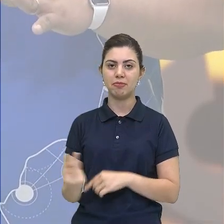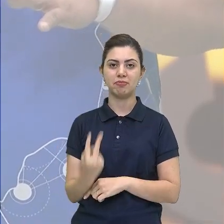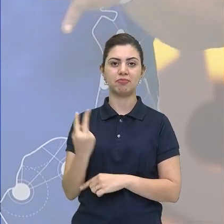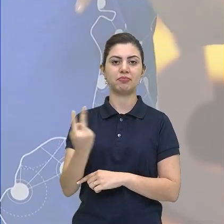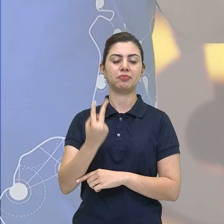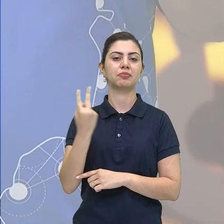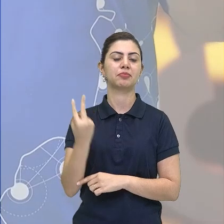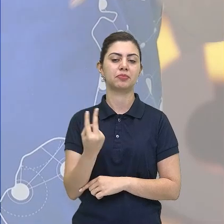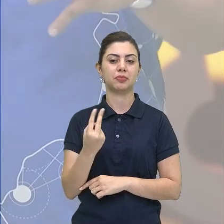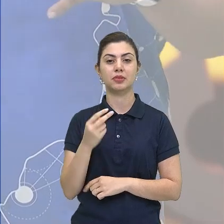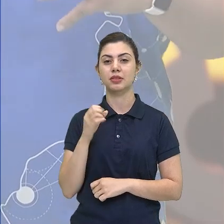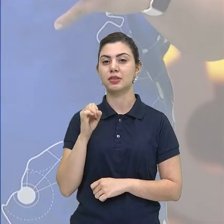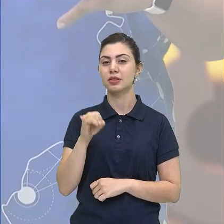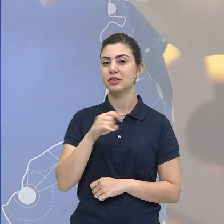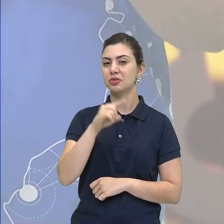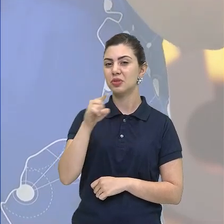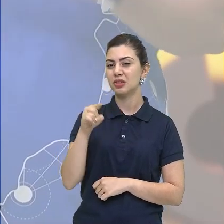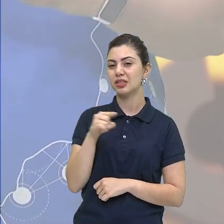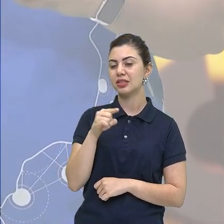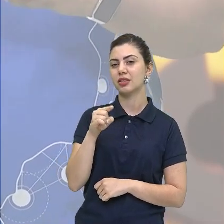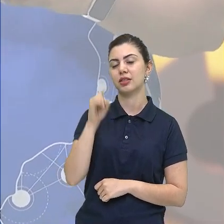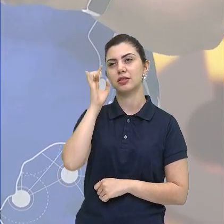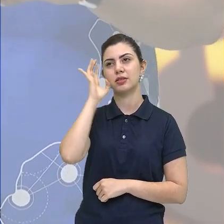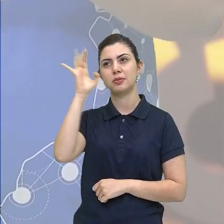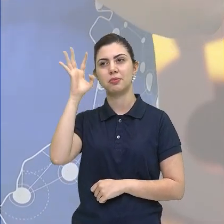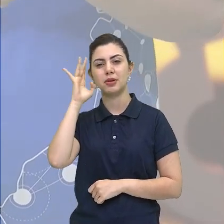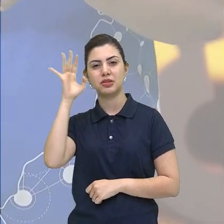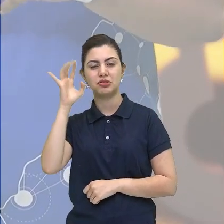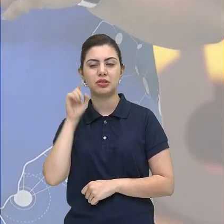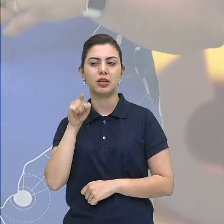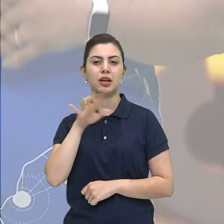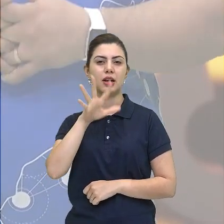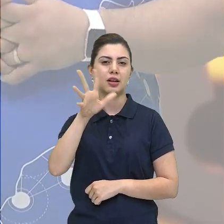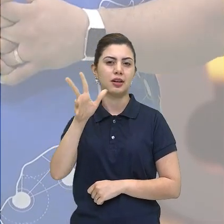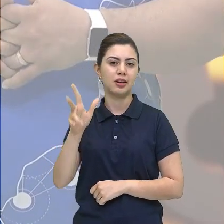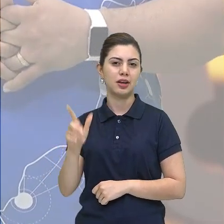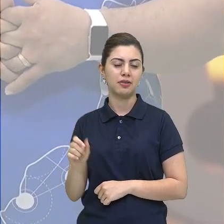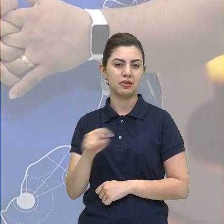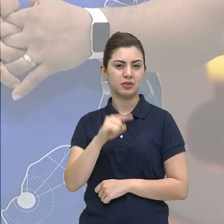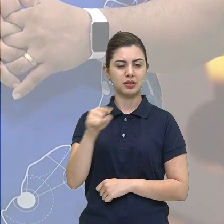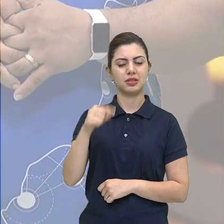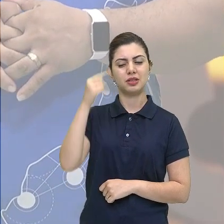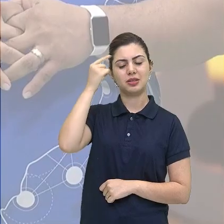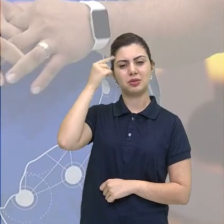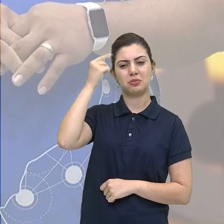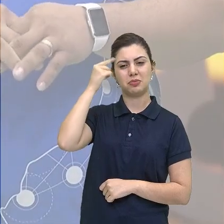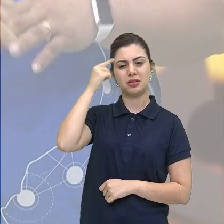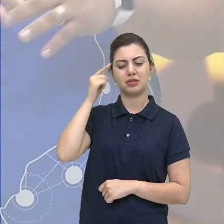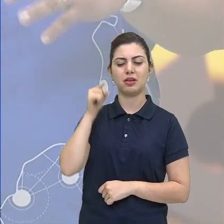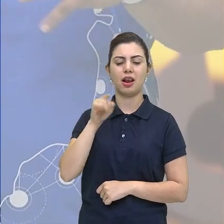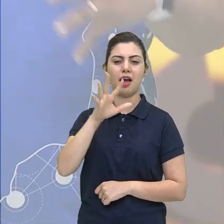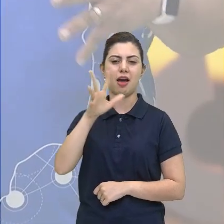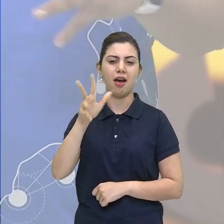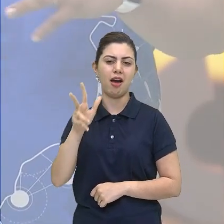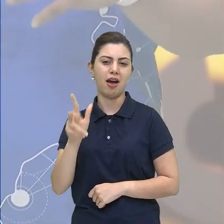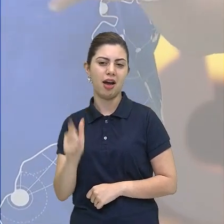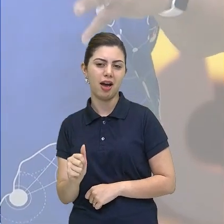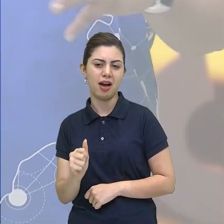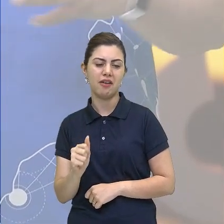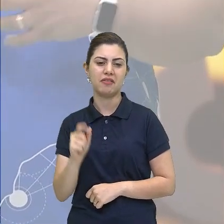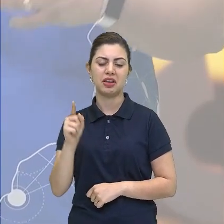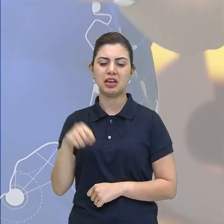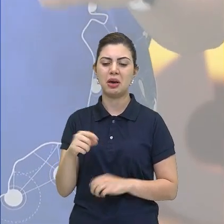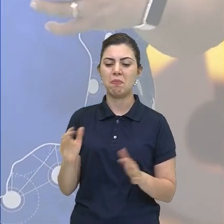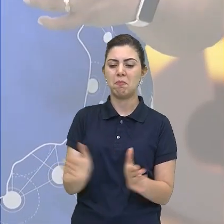ainda tem um preconceito em relação à África, pensando que a África sempre foi questão de miséria,